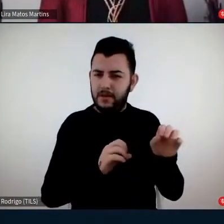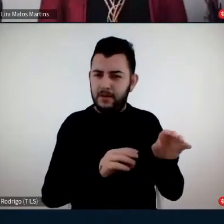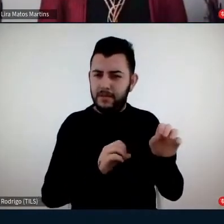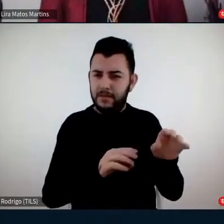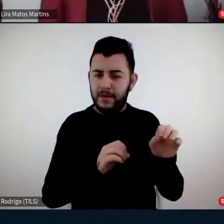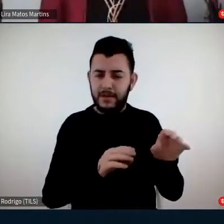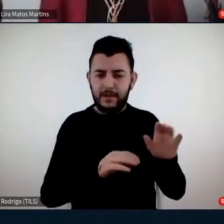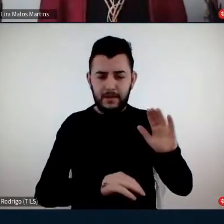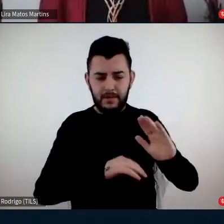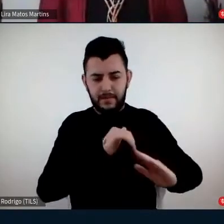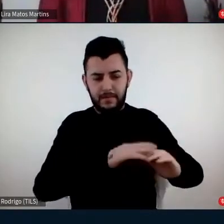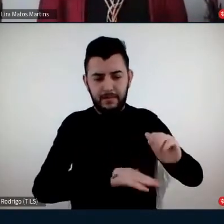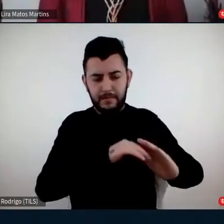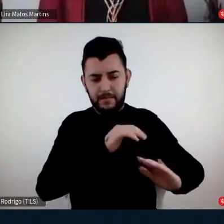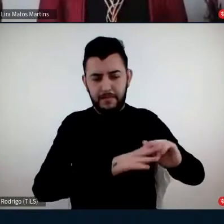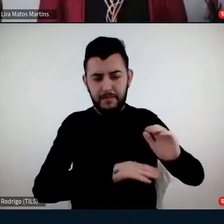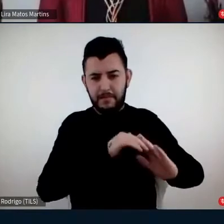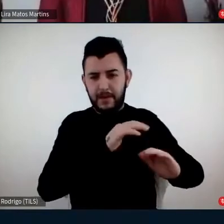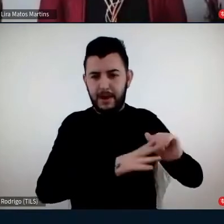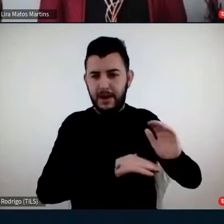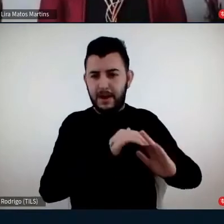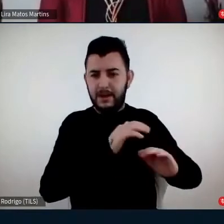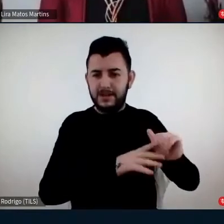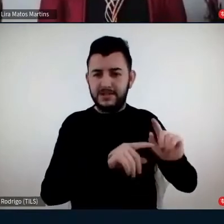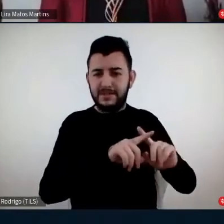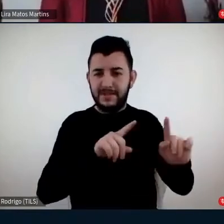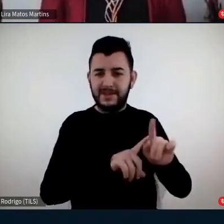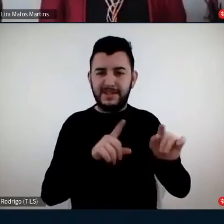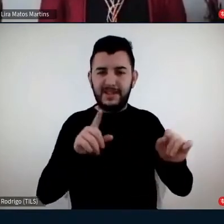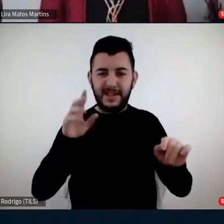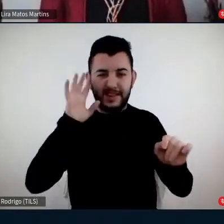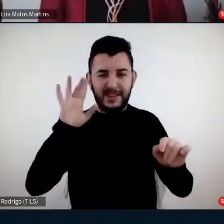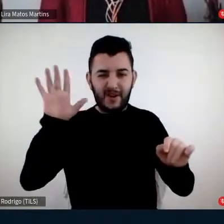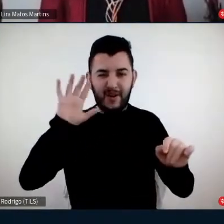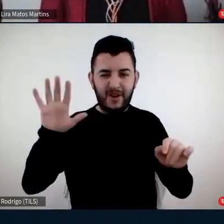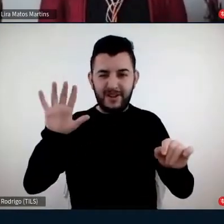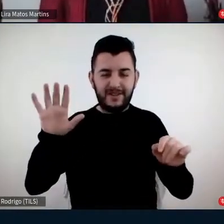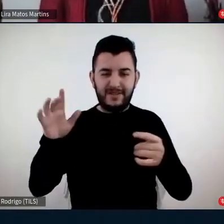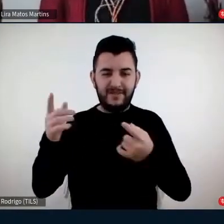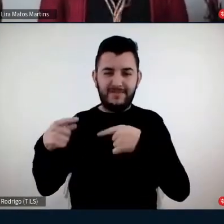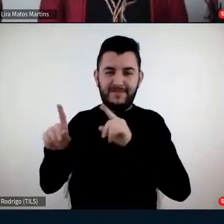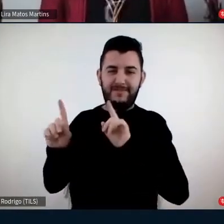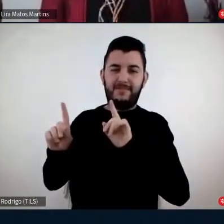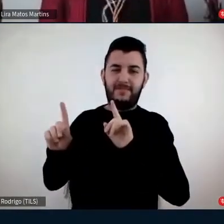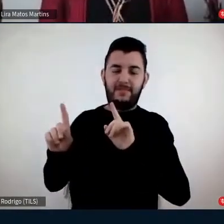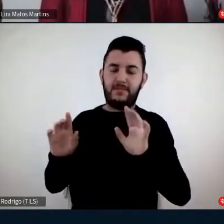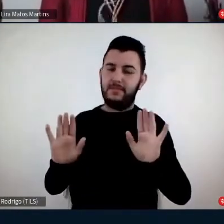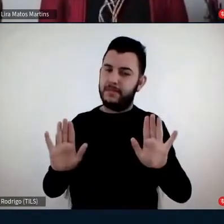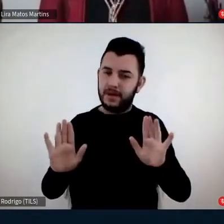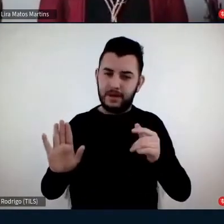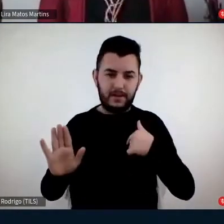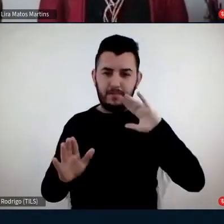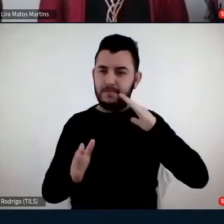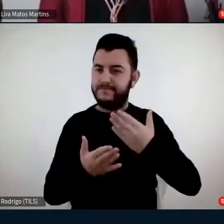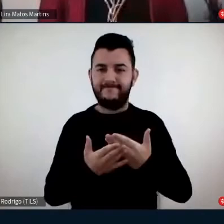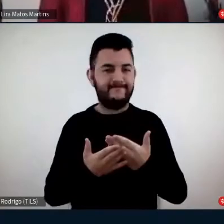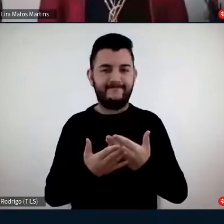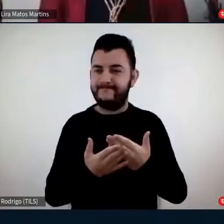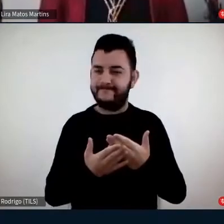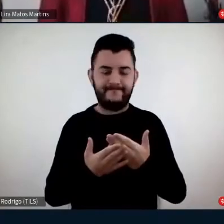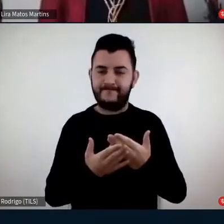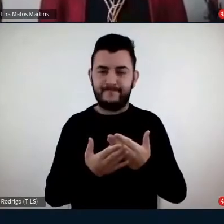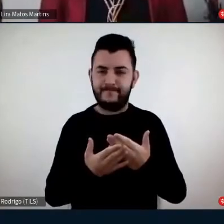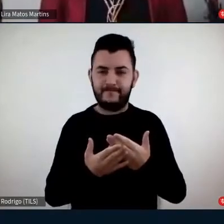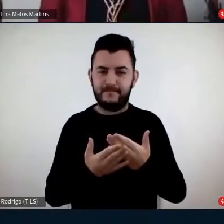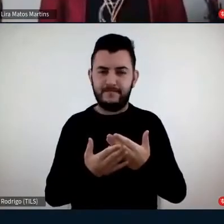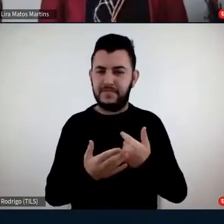cunho prático tal que isente uma reflexão teórica. Eu acredito que não, tá? Eu não acredito